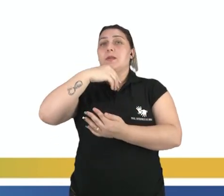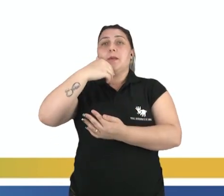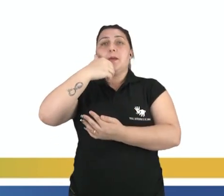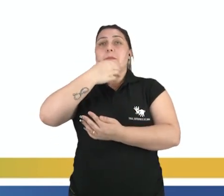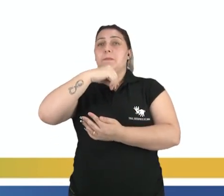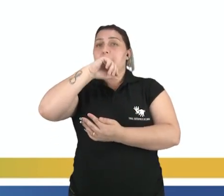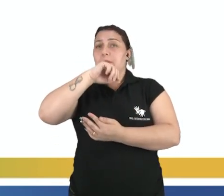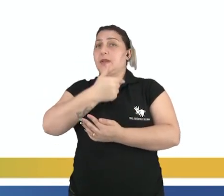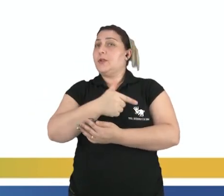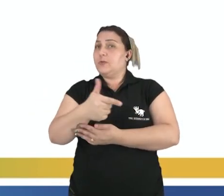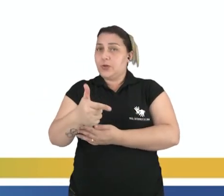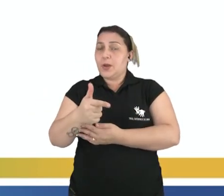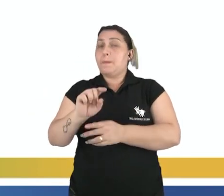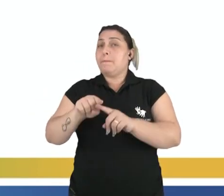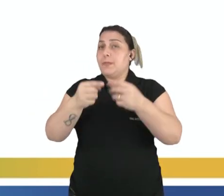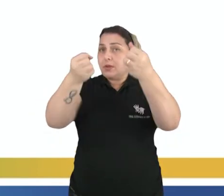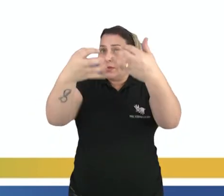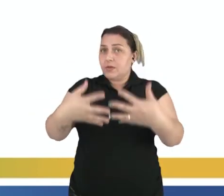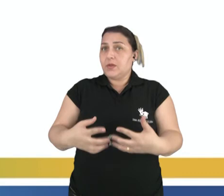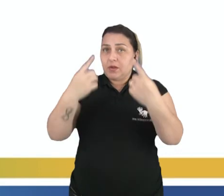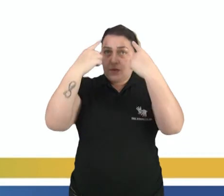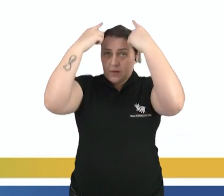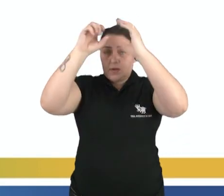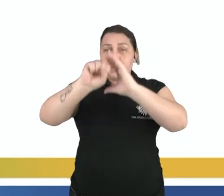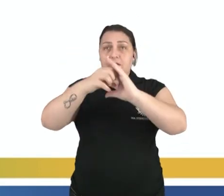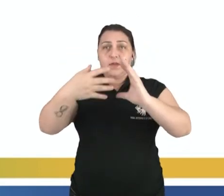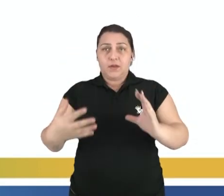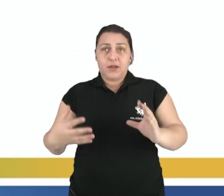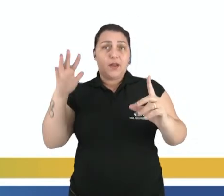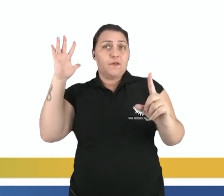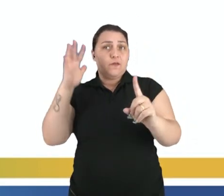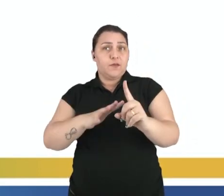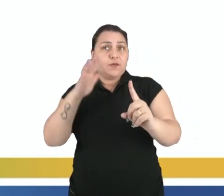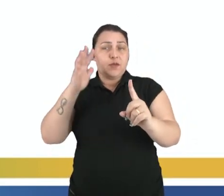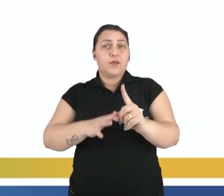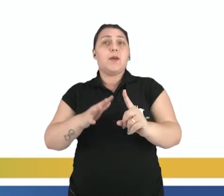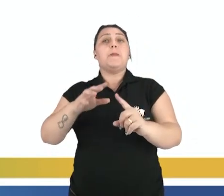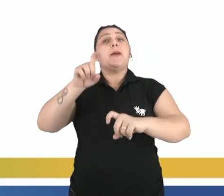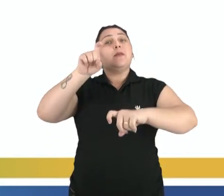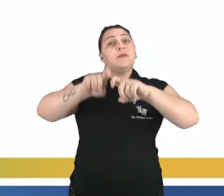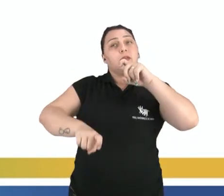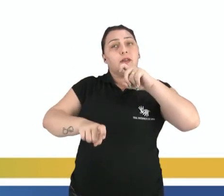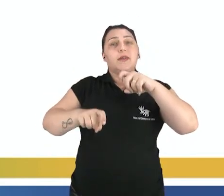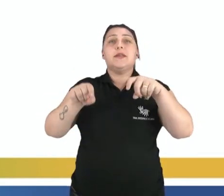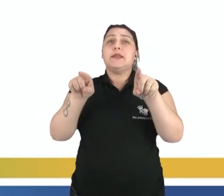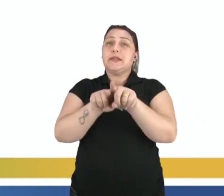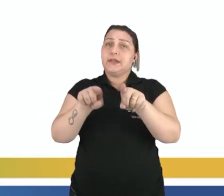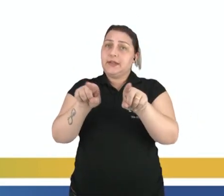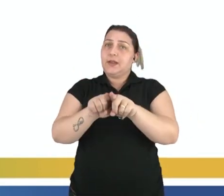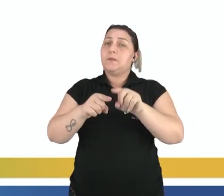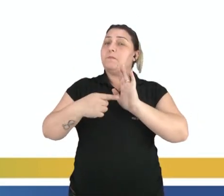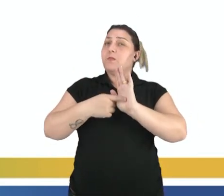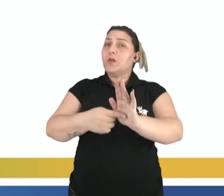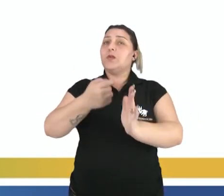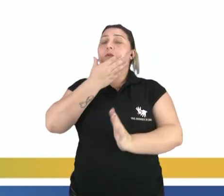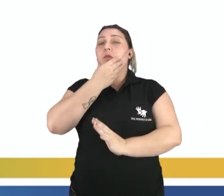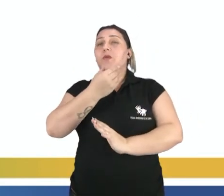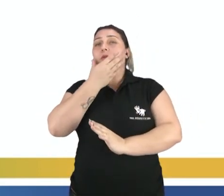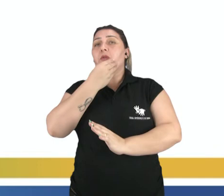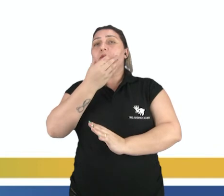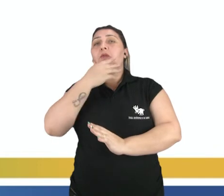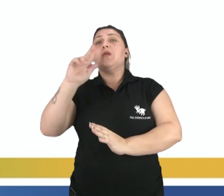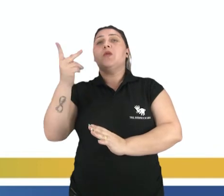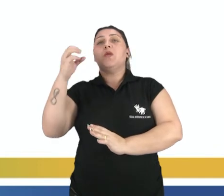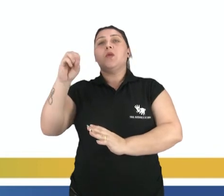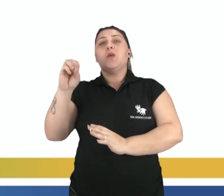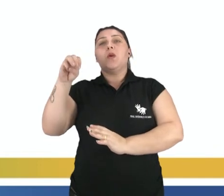calvície. Seu amigo explicou que a calvície é uma característica influenciada pelo sexo e que se expressa nos homens em